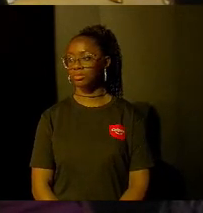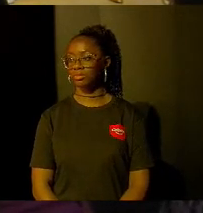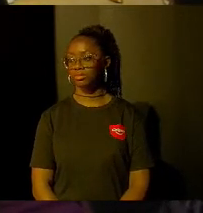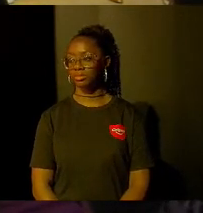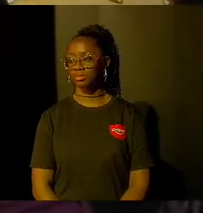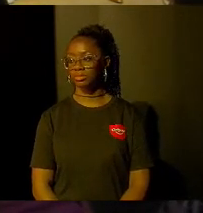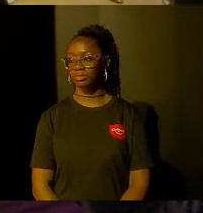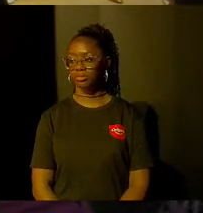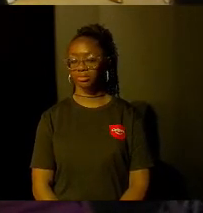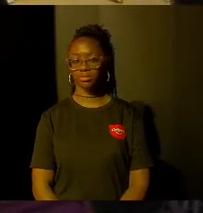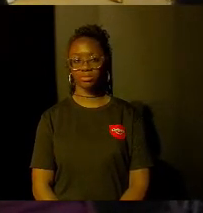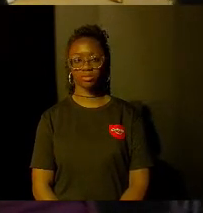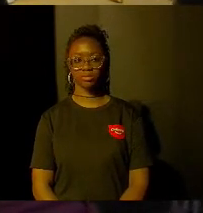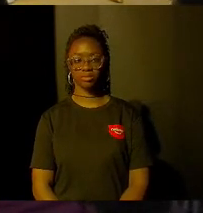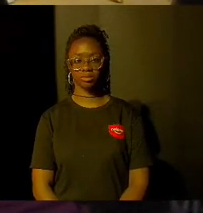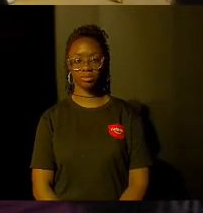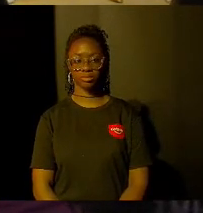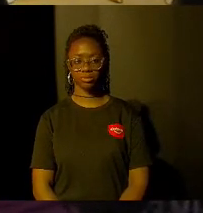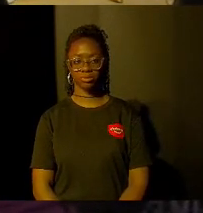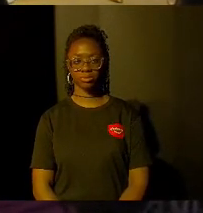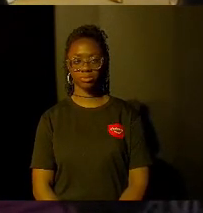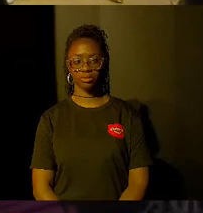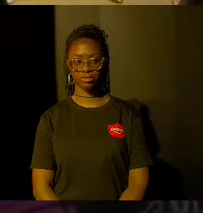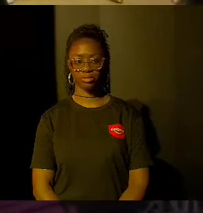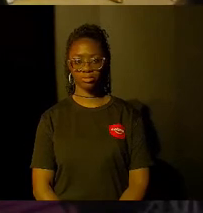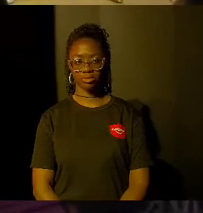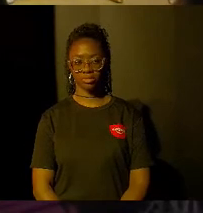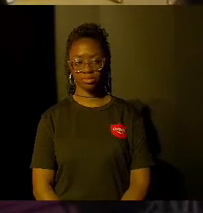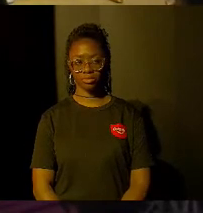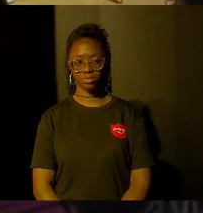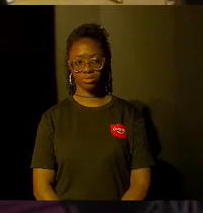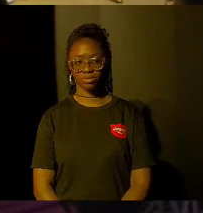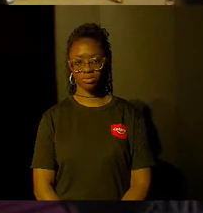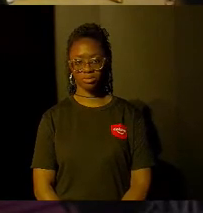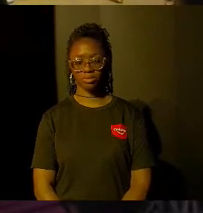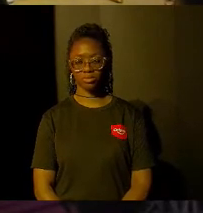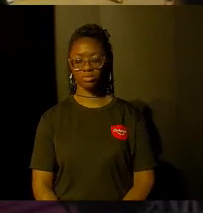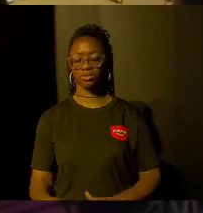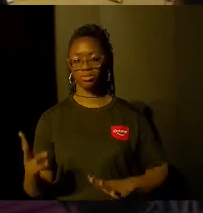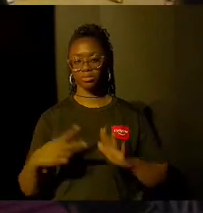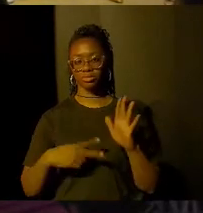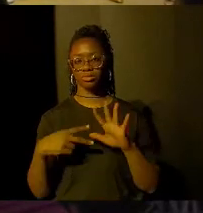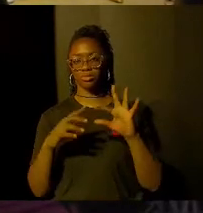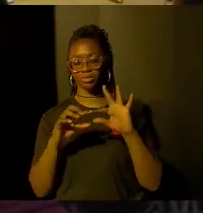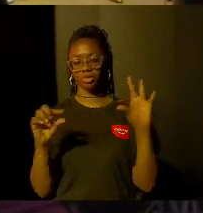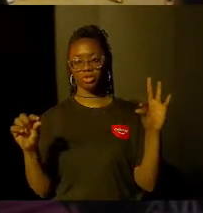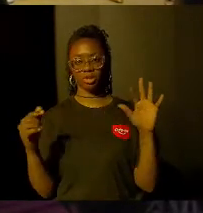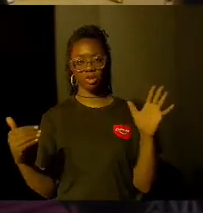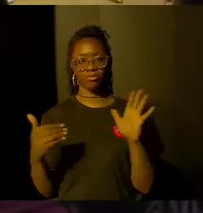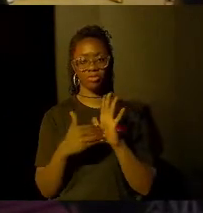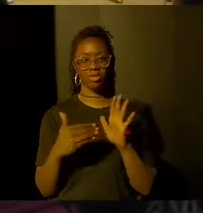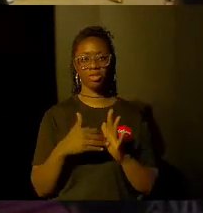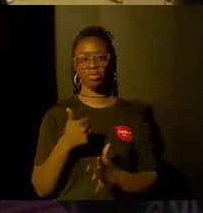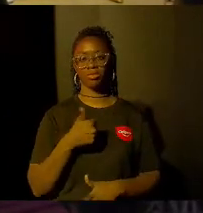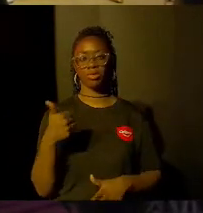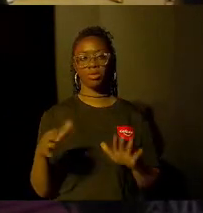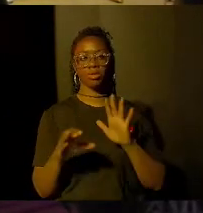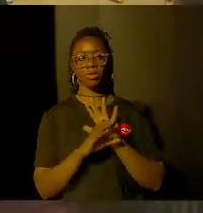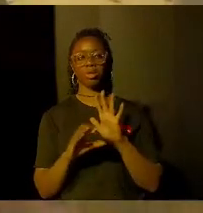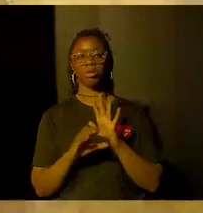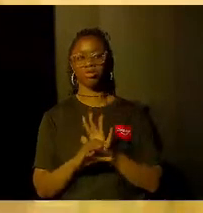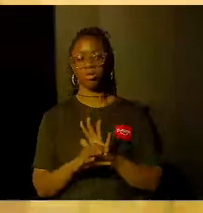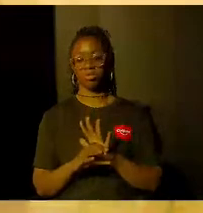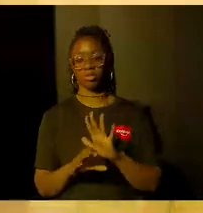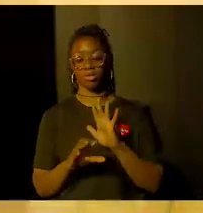Então posso eu posso começar eu vou ler um trecho que é o final do primeiro capítulo que é o capítulo de